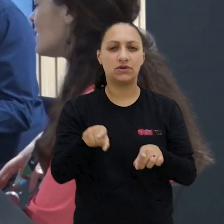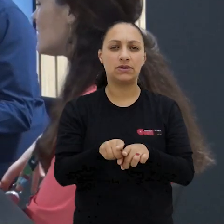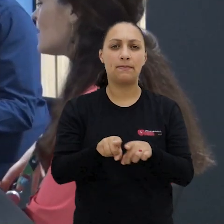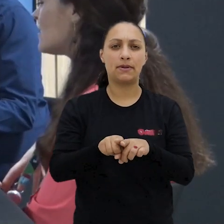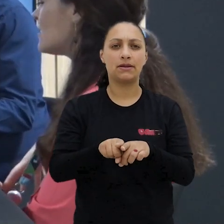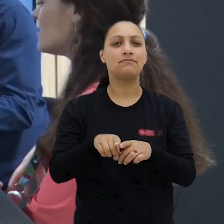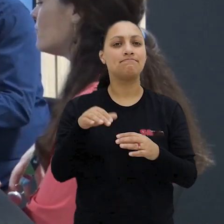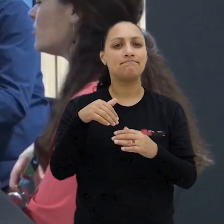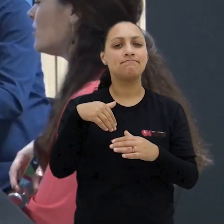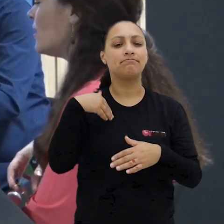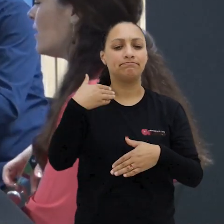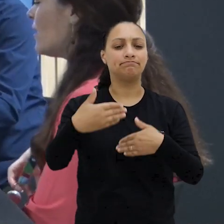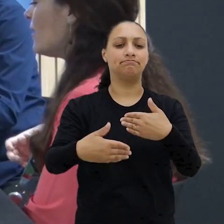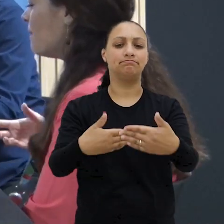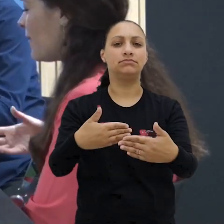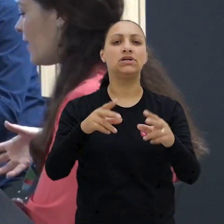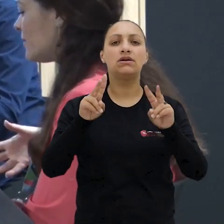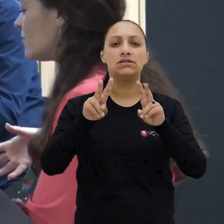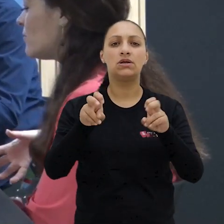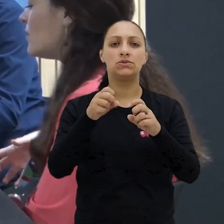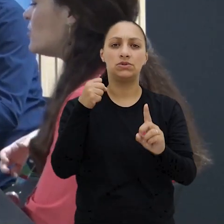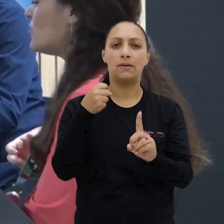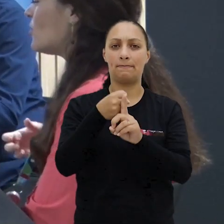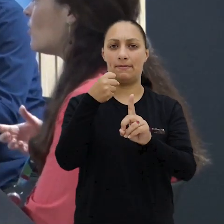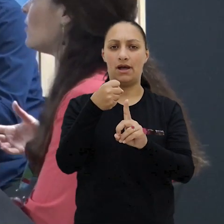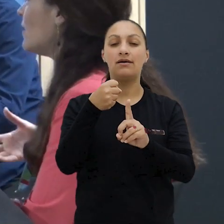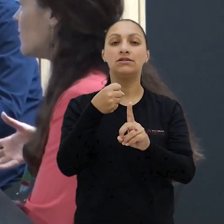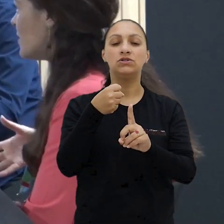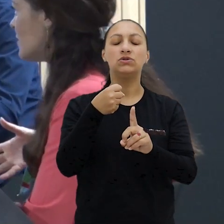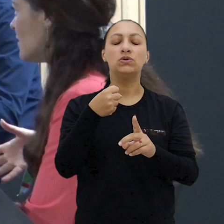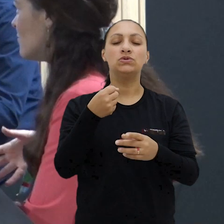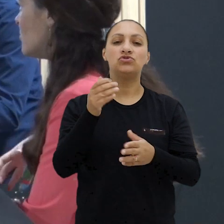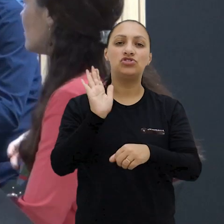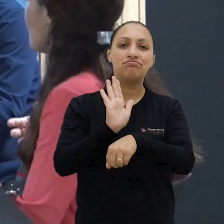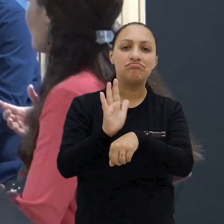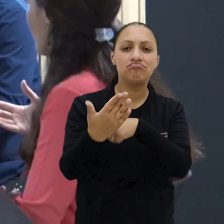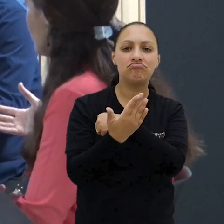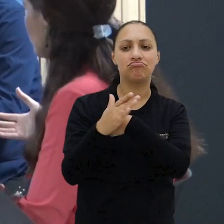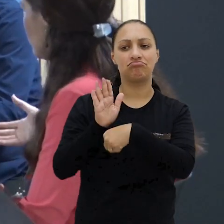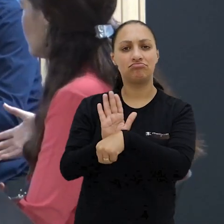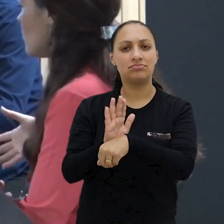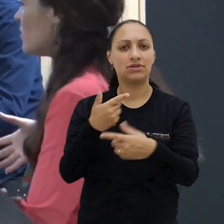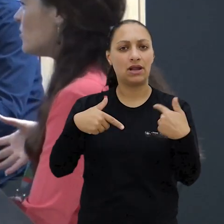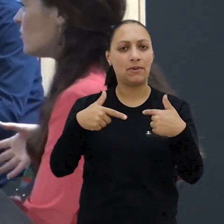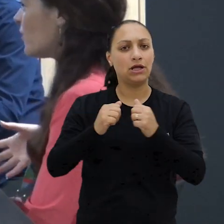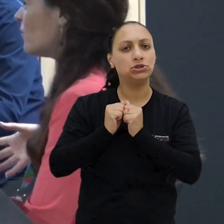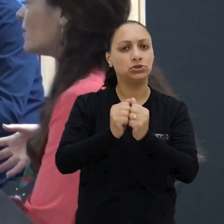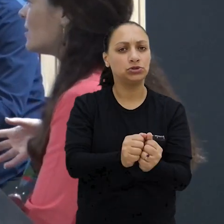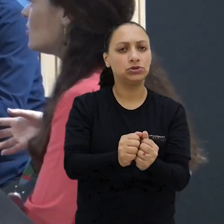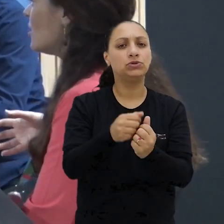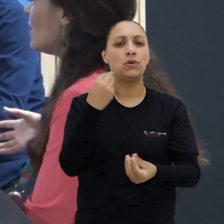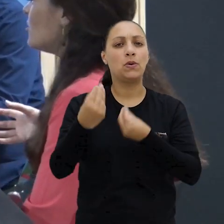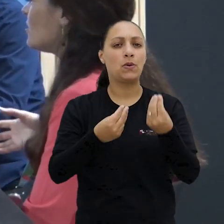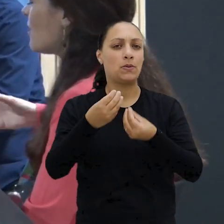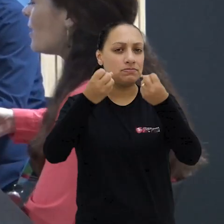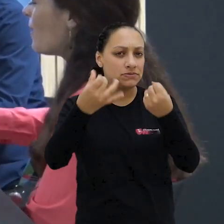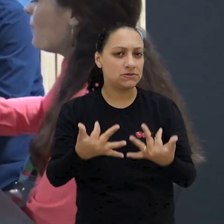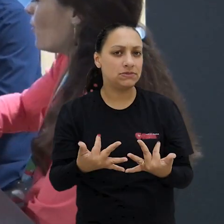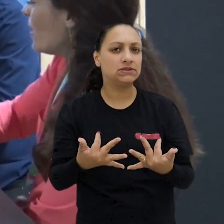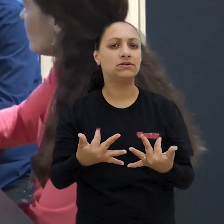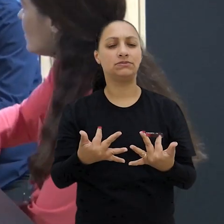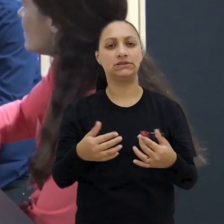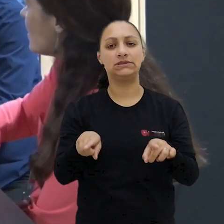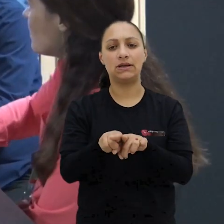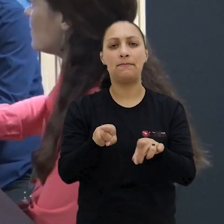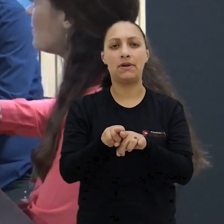cada vez mais essa questão de impacto, de colaboração, de trabalhar junto, como a gente falou, assim, de